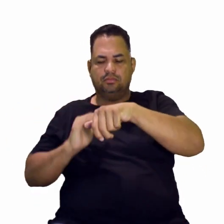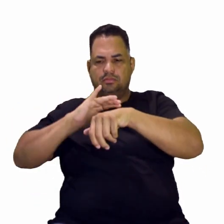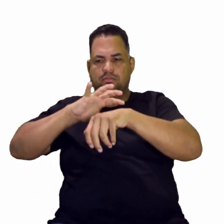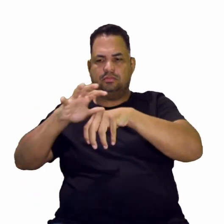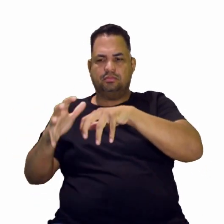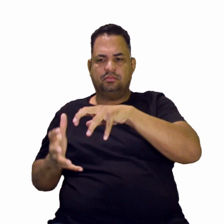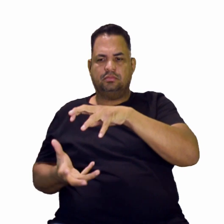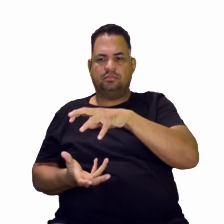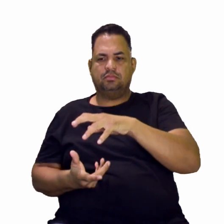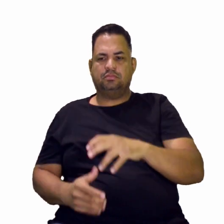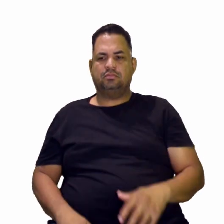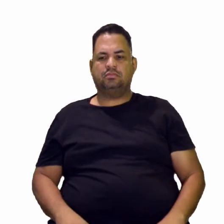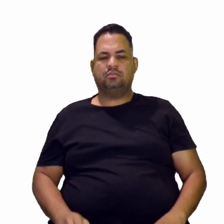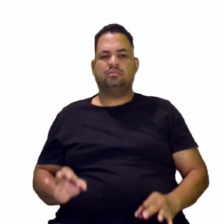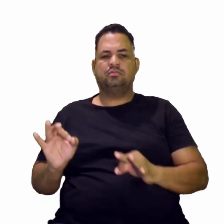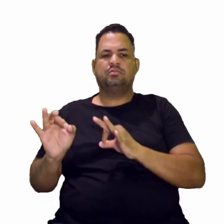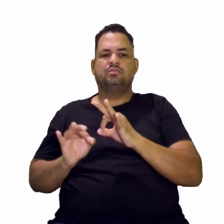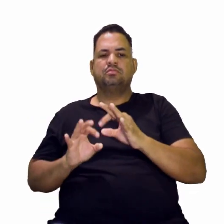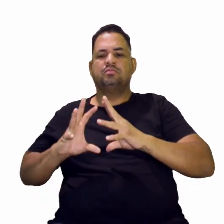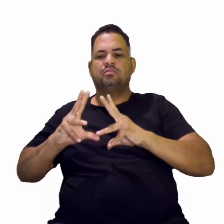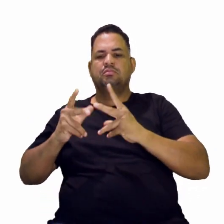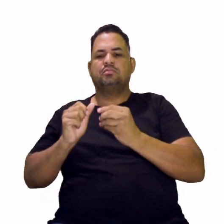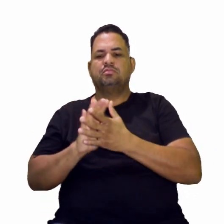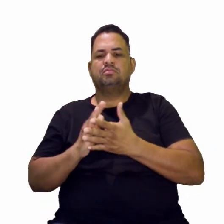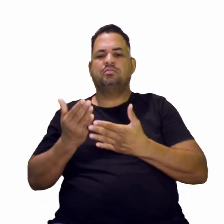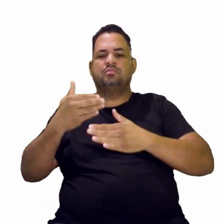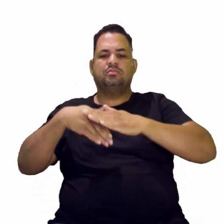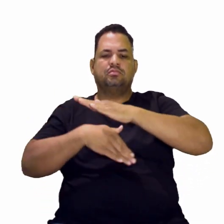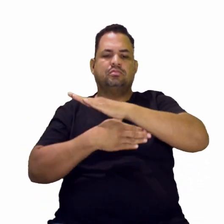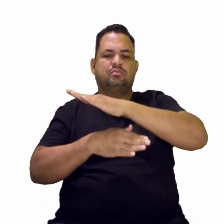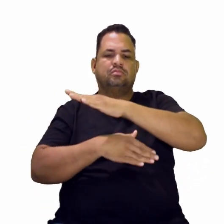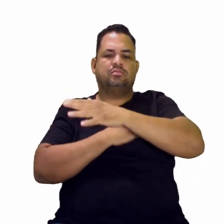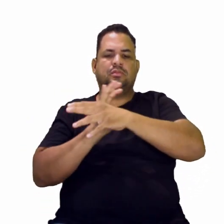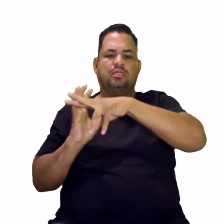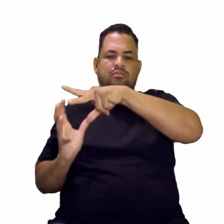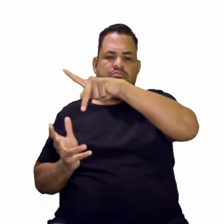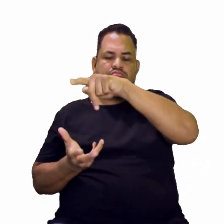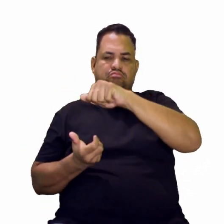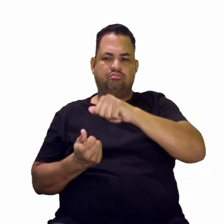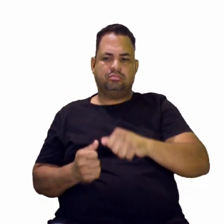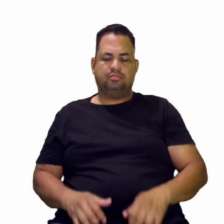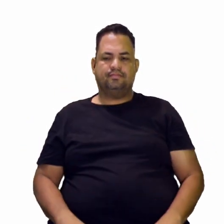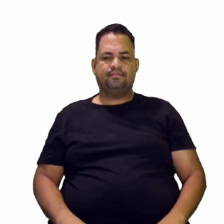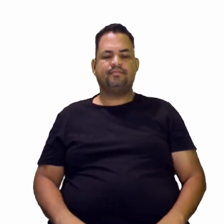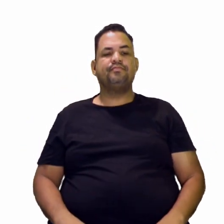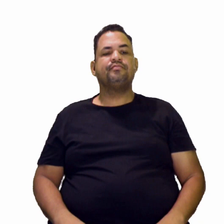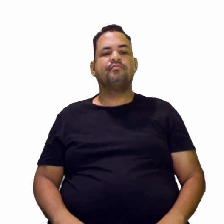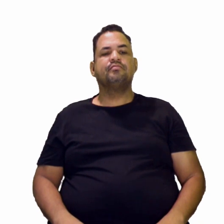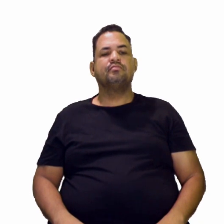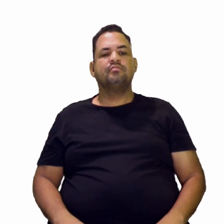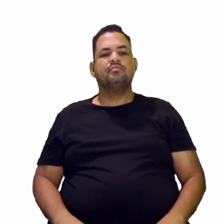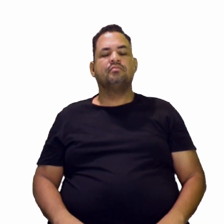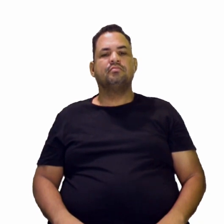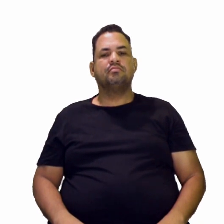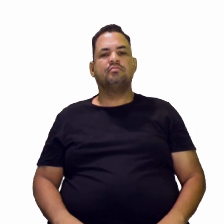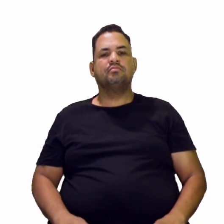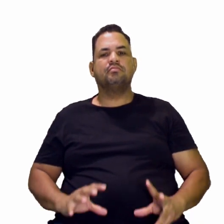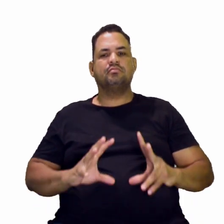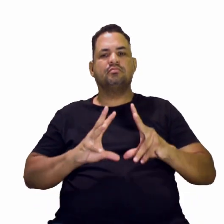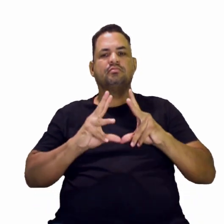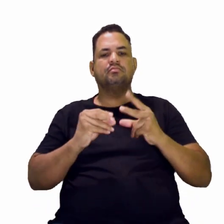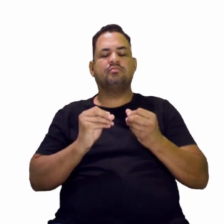A biosfera, na verdade, ela é o conjunto de todos os ecossistemas, ela é o planeta. Né? Então, tudo que